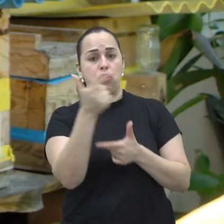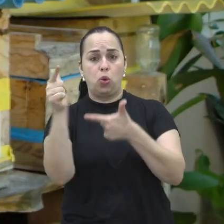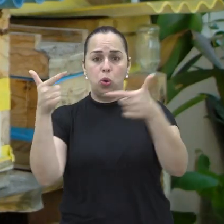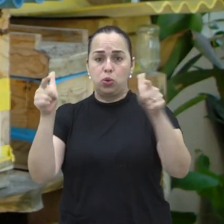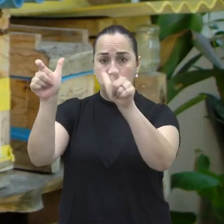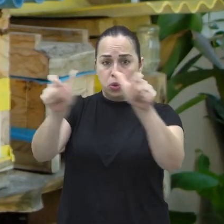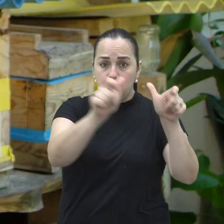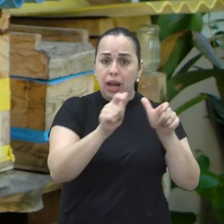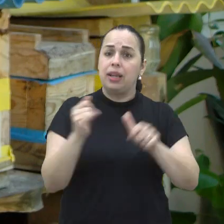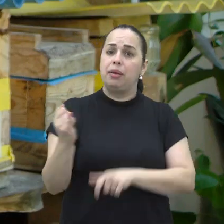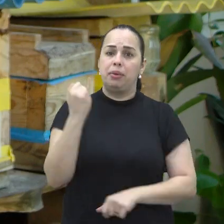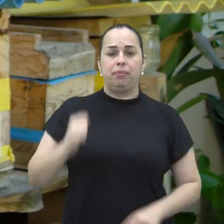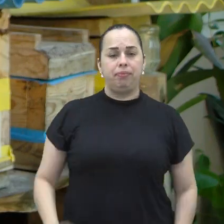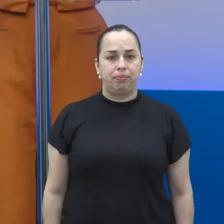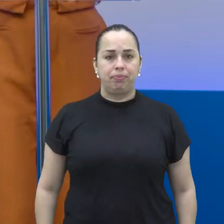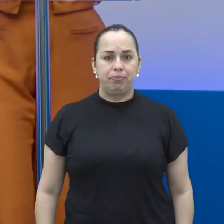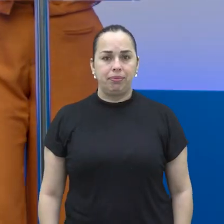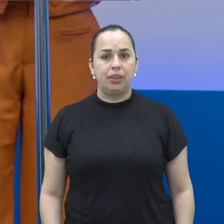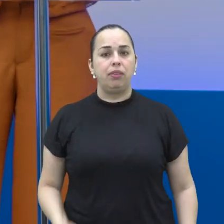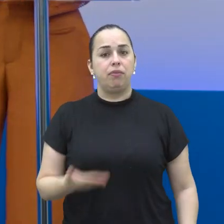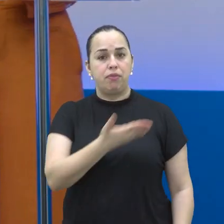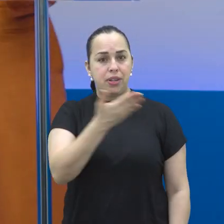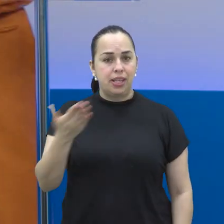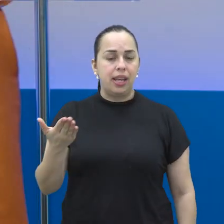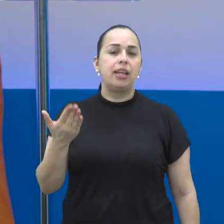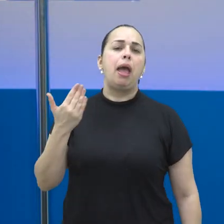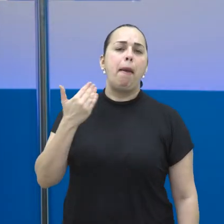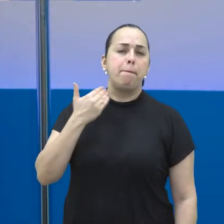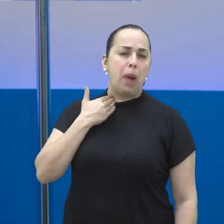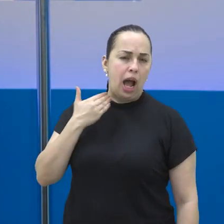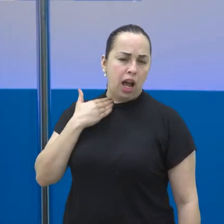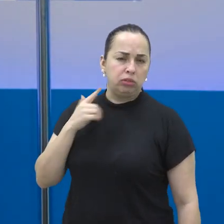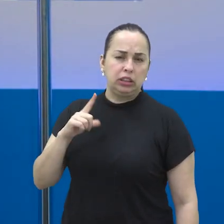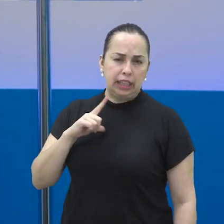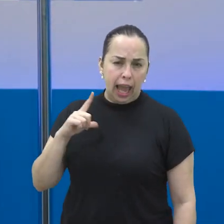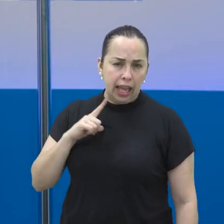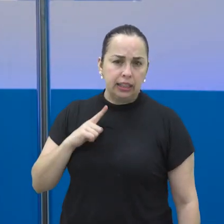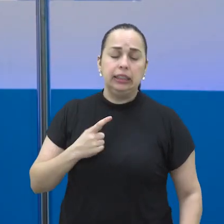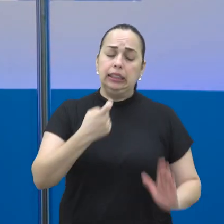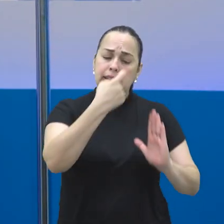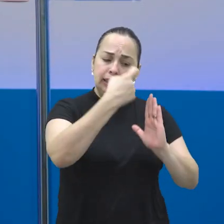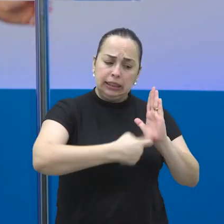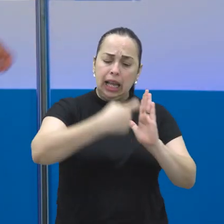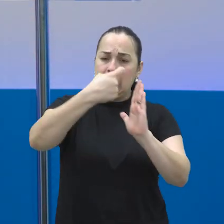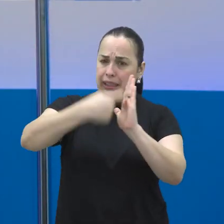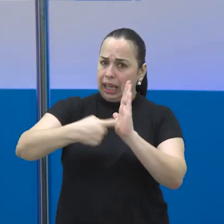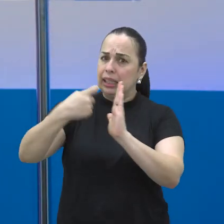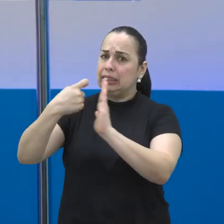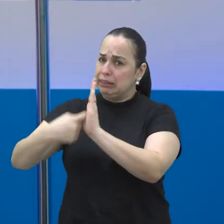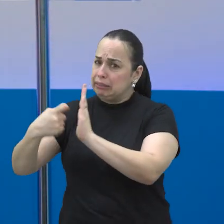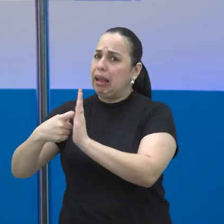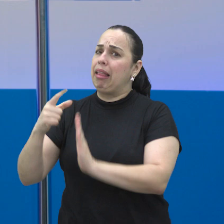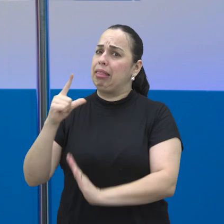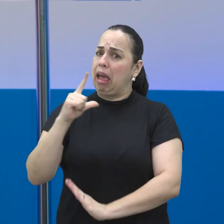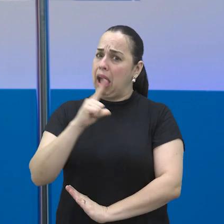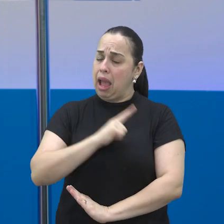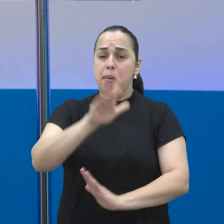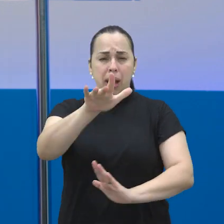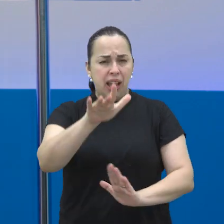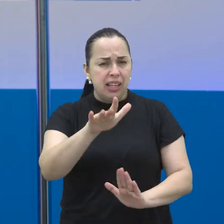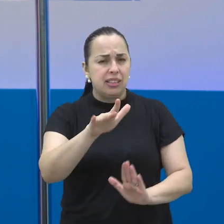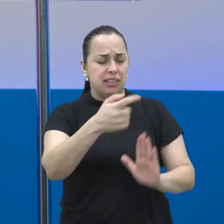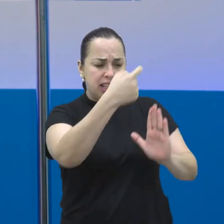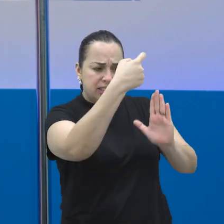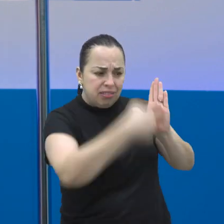locais aí, que é de extrema importância para nós hoje. E quem tem conta em banco sabe que algumas taxas são cobradas pelas instituições.